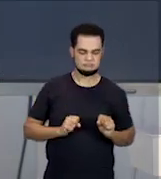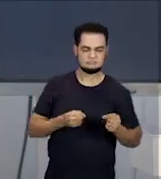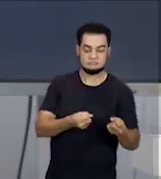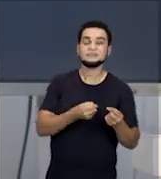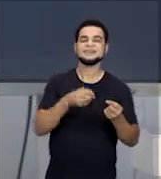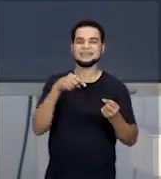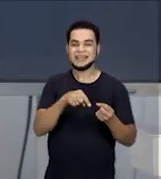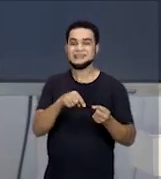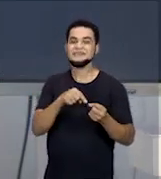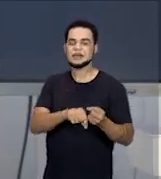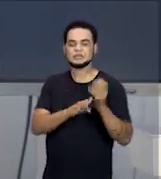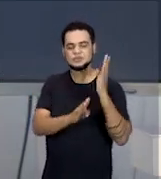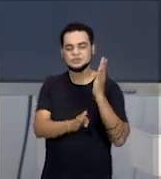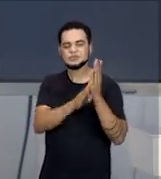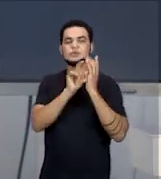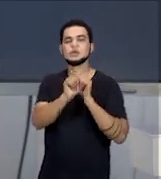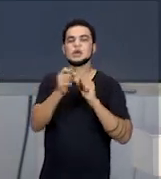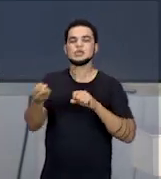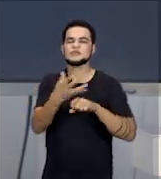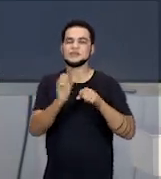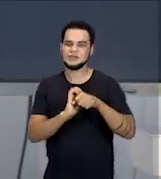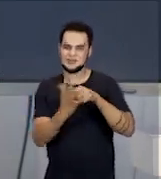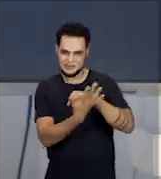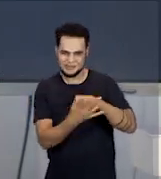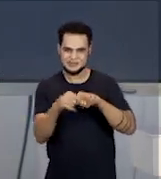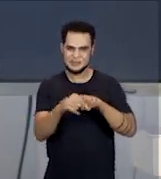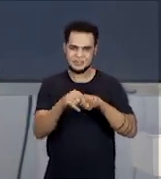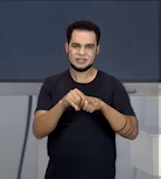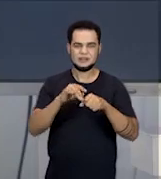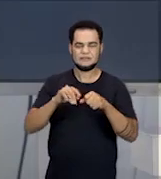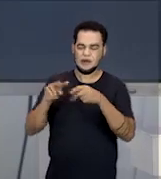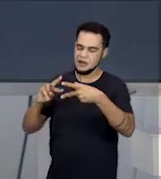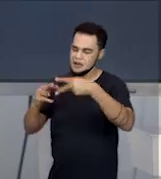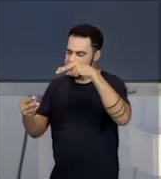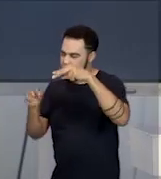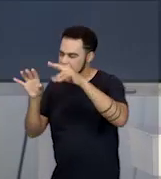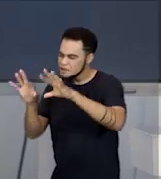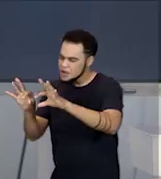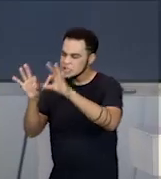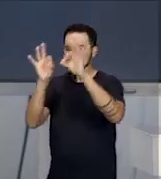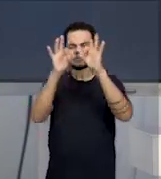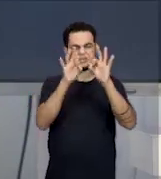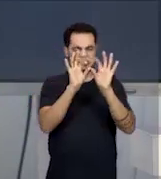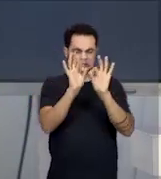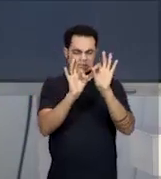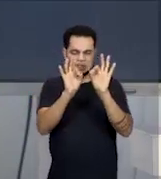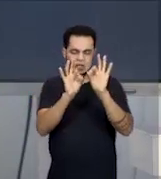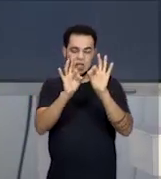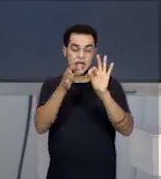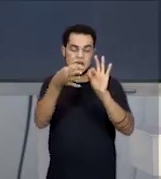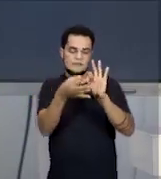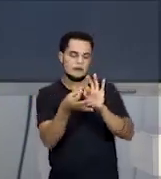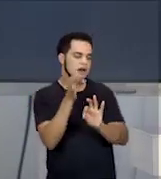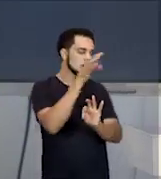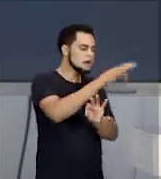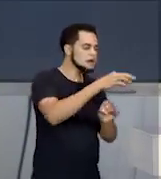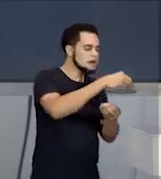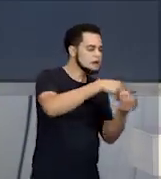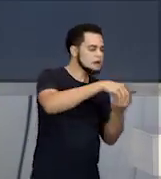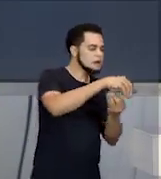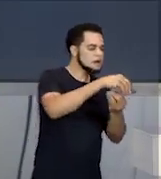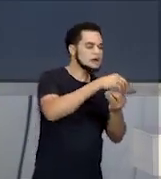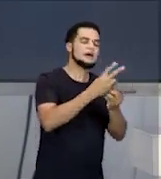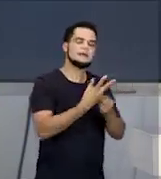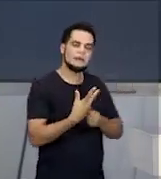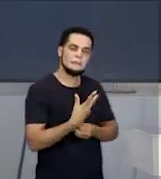coronavírus e vou introduzi-la, vou introduzir em outro organismo, que nós falamos aí de vetor,